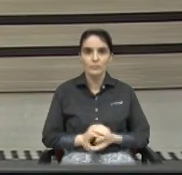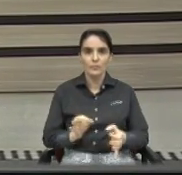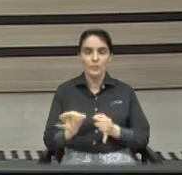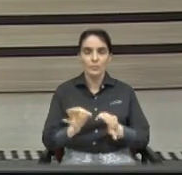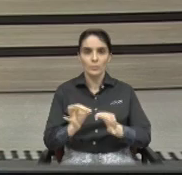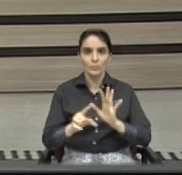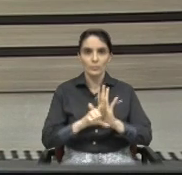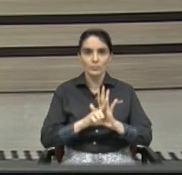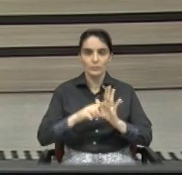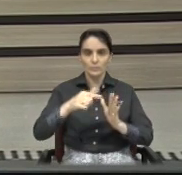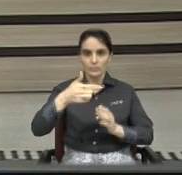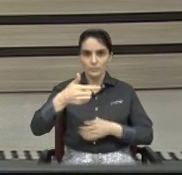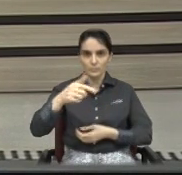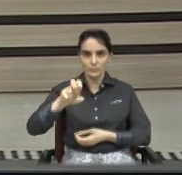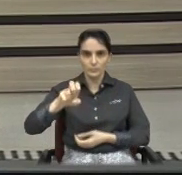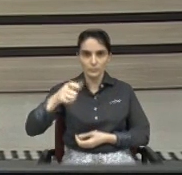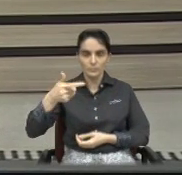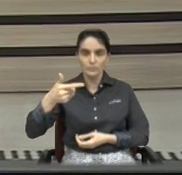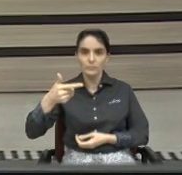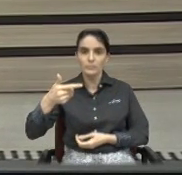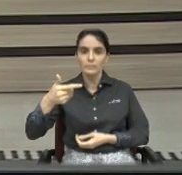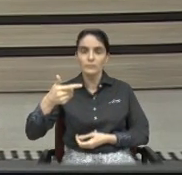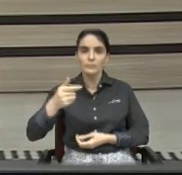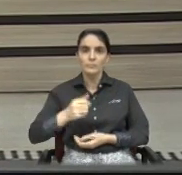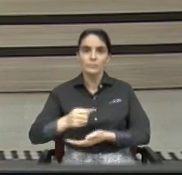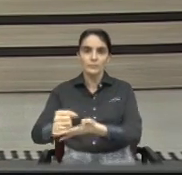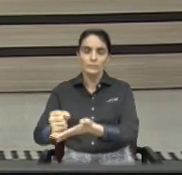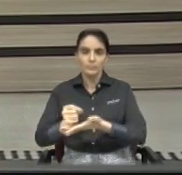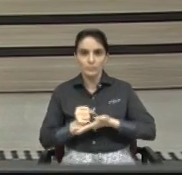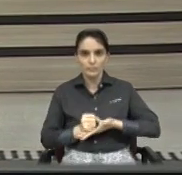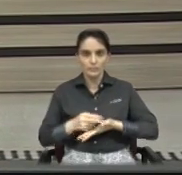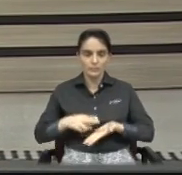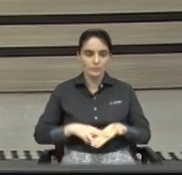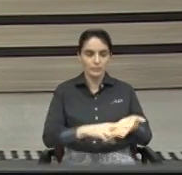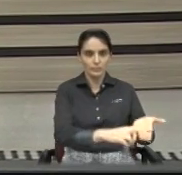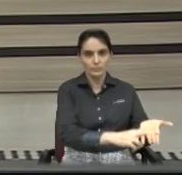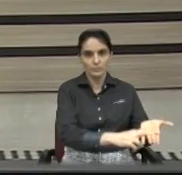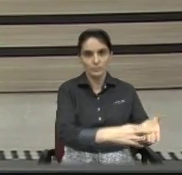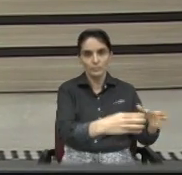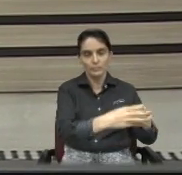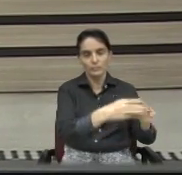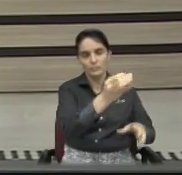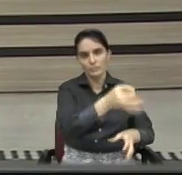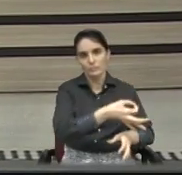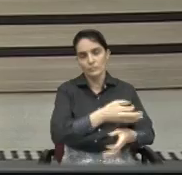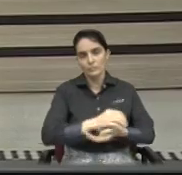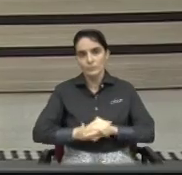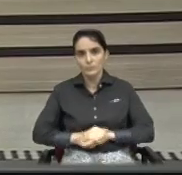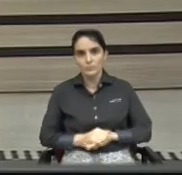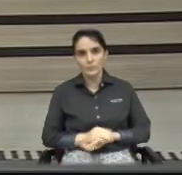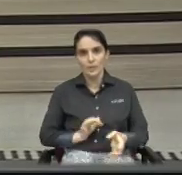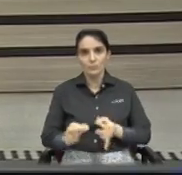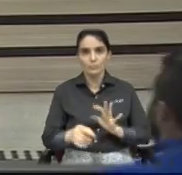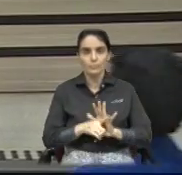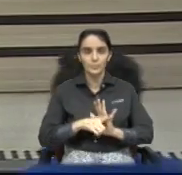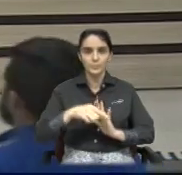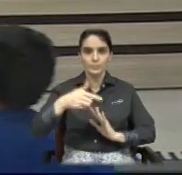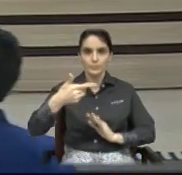Projeto de Lei número 252 é recebido pela mesa diretora e encaminhado às comissões competentes. Projeto de